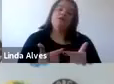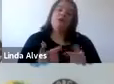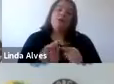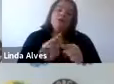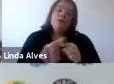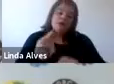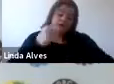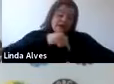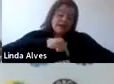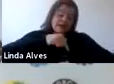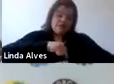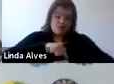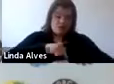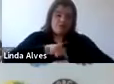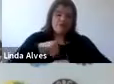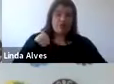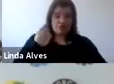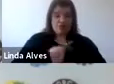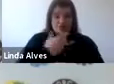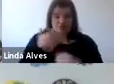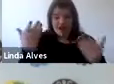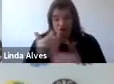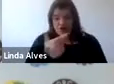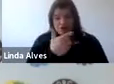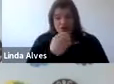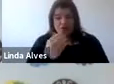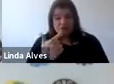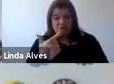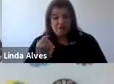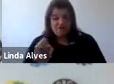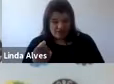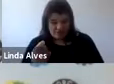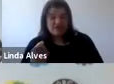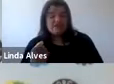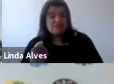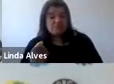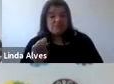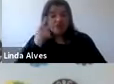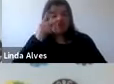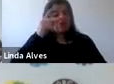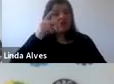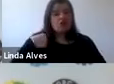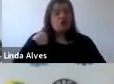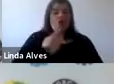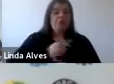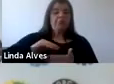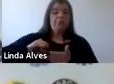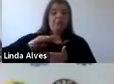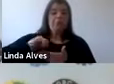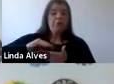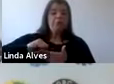momento, né, que estamos em 2020, no mundo civilizado, não dá para se imaginar que assim,